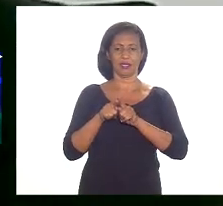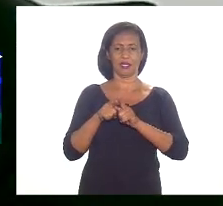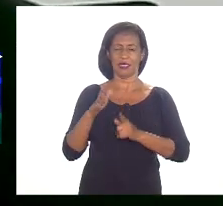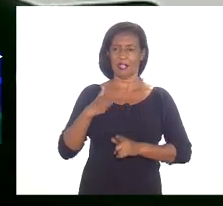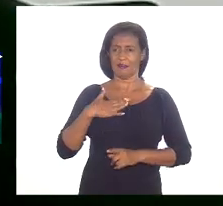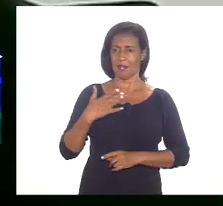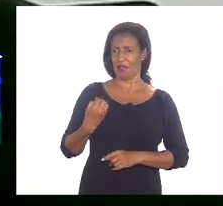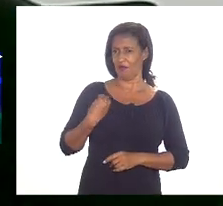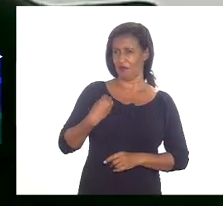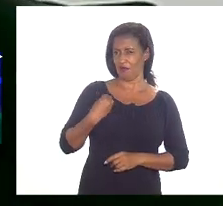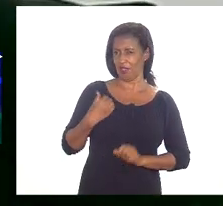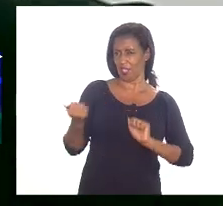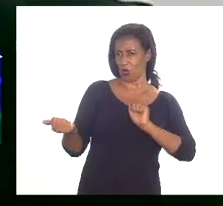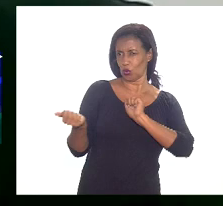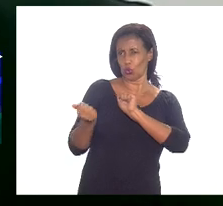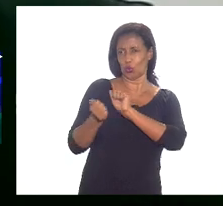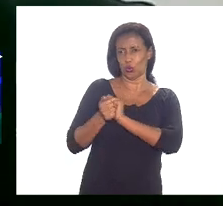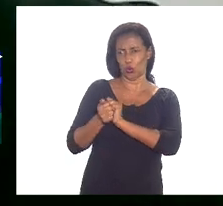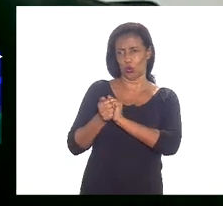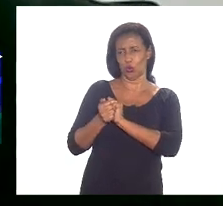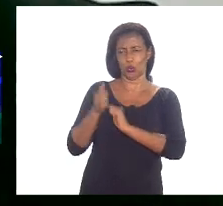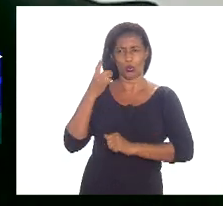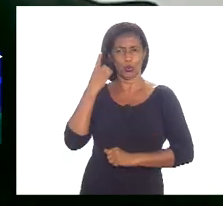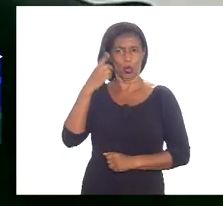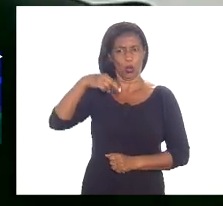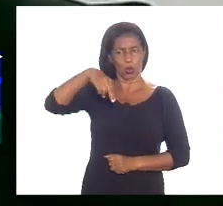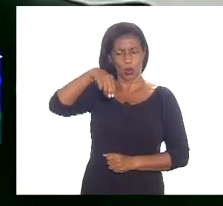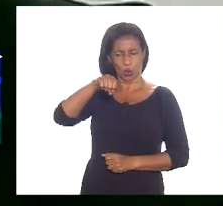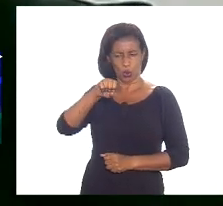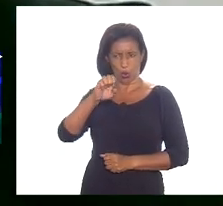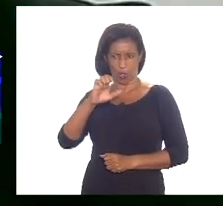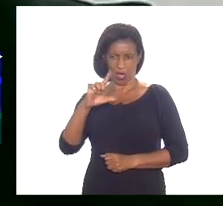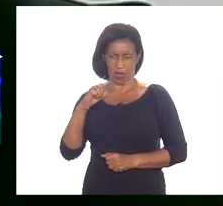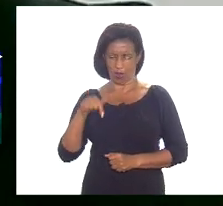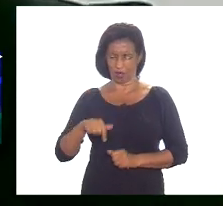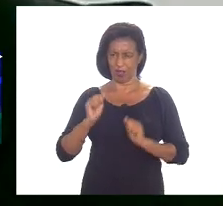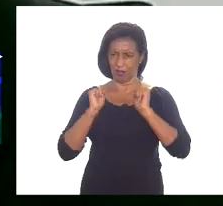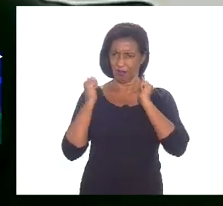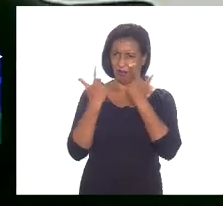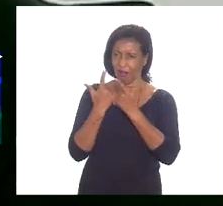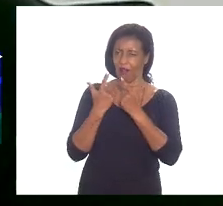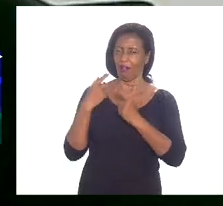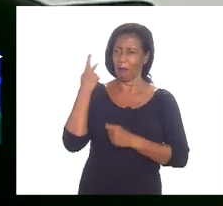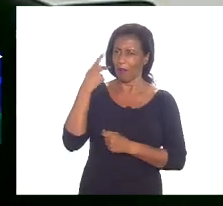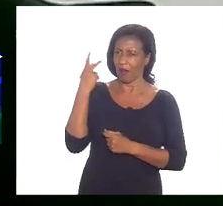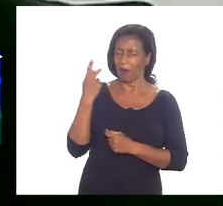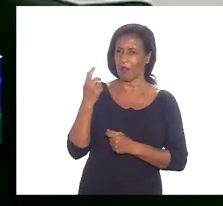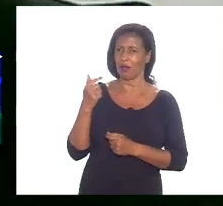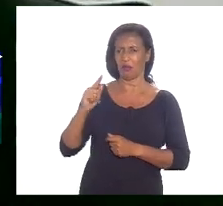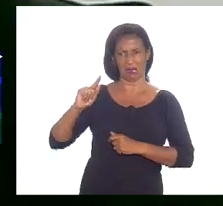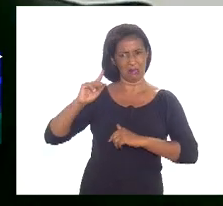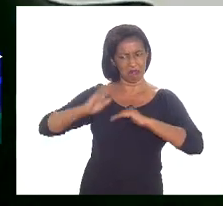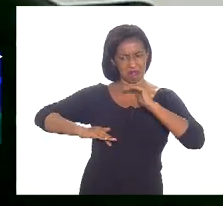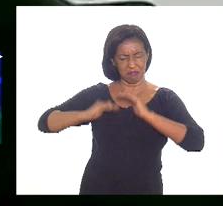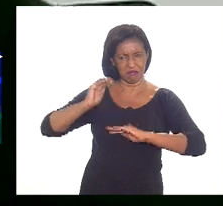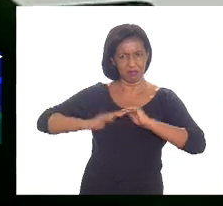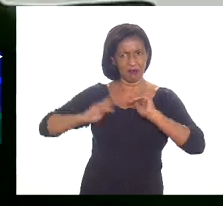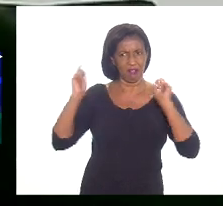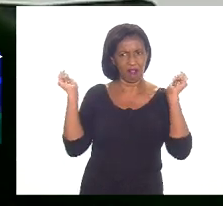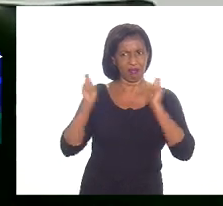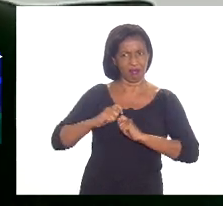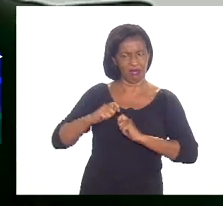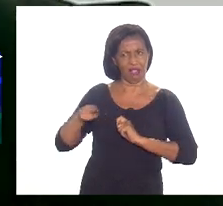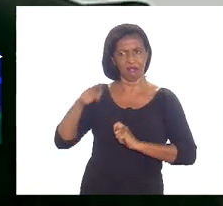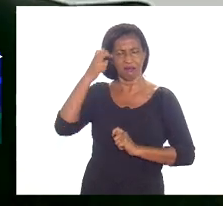minha convivência com deputado Noel apesar de breve pelo Parlamento uma pessoa competente e capaz